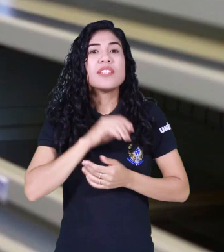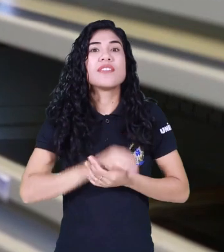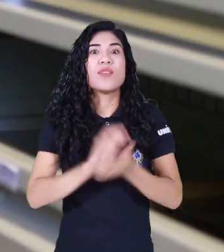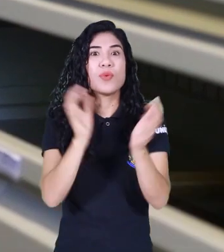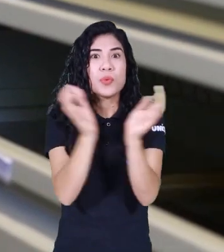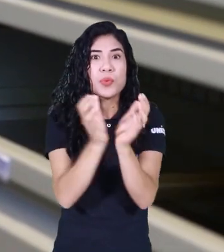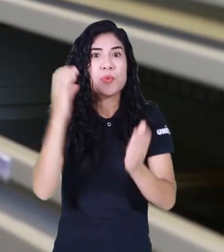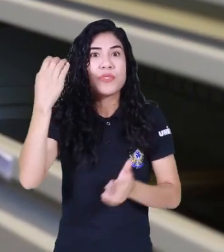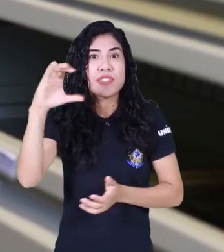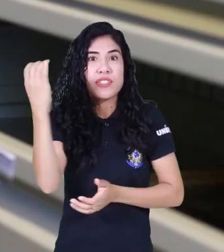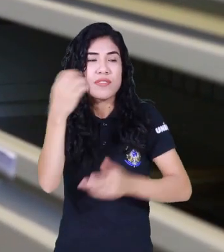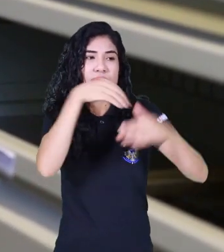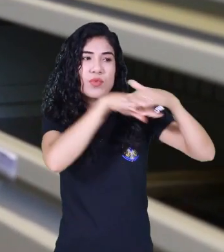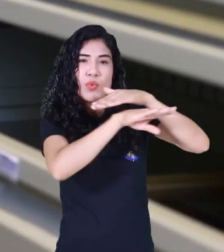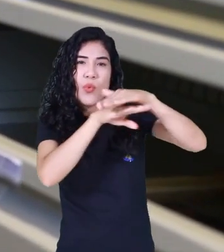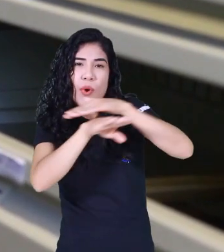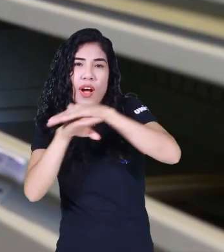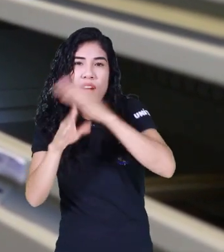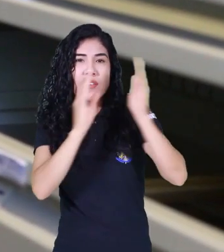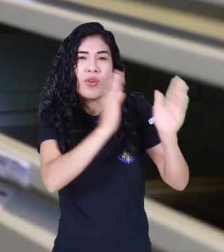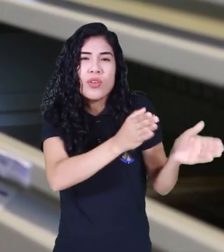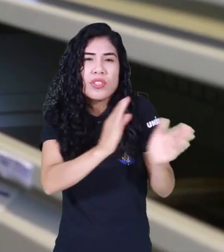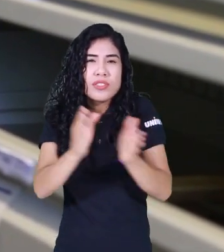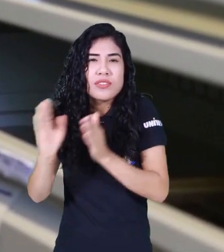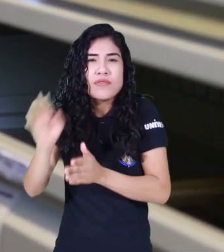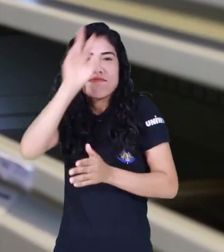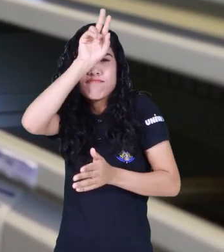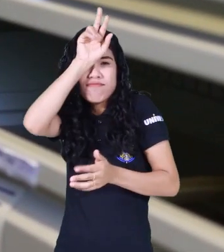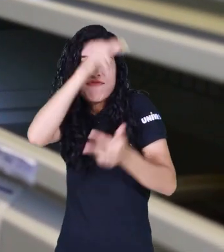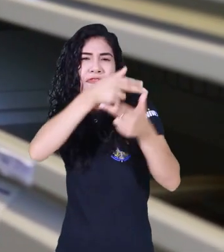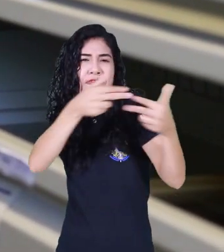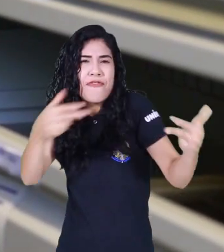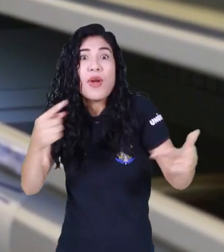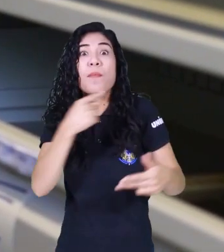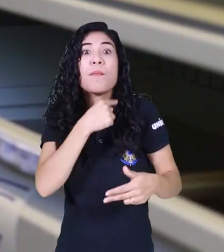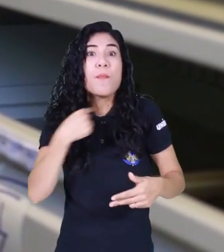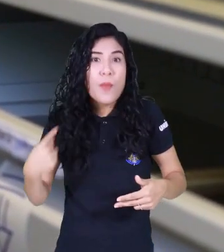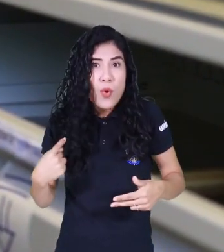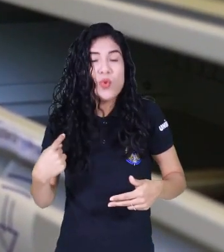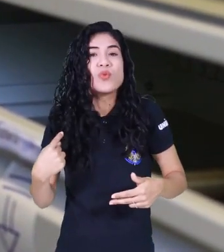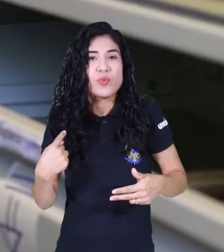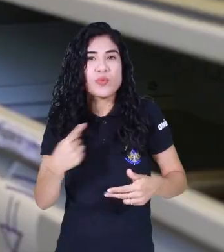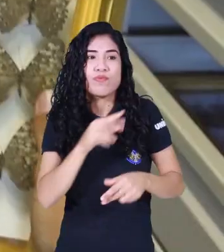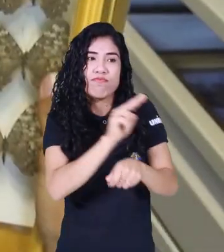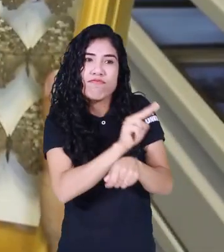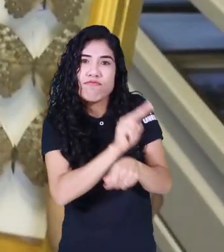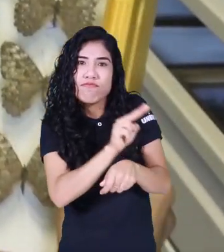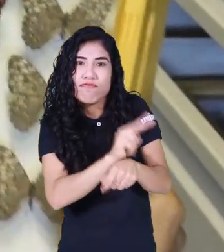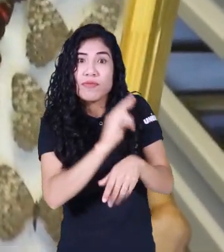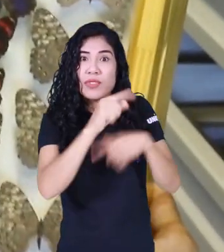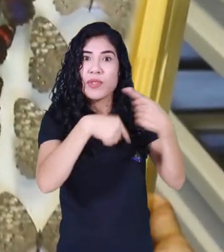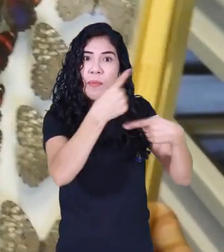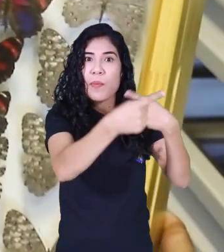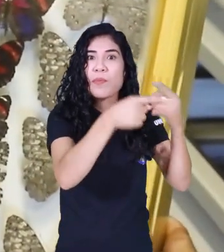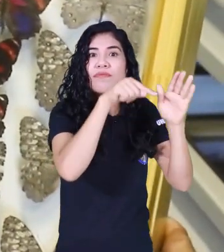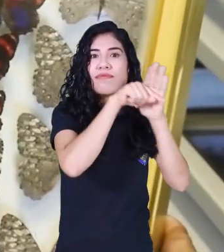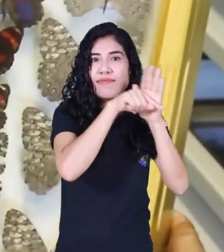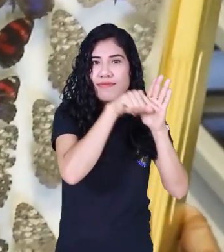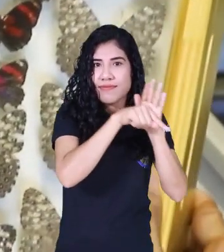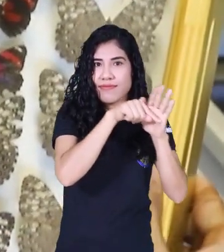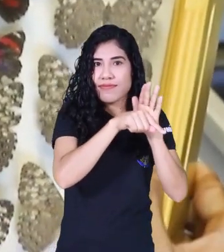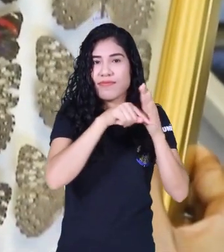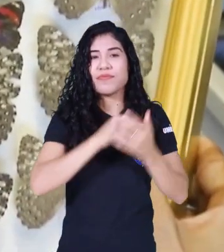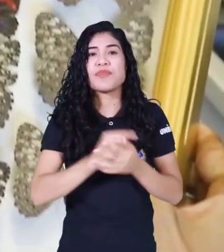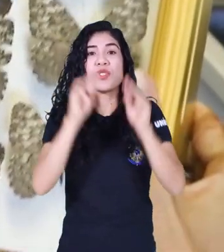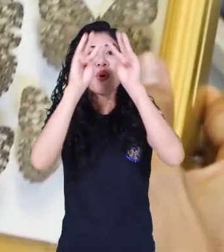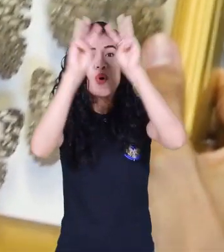guarda e classifica de forma ordenada diversos grupos de insetos mortos devidamente conservados para fim de pesquisa. O Museu de Fauna da Caatinga do Centro